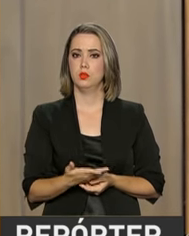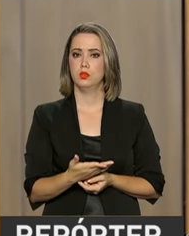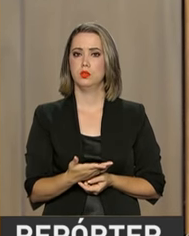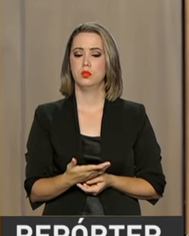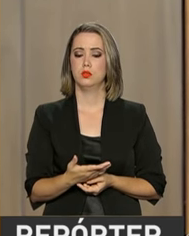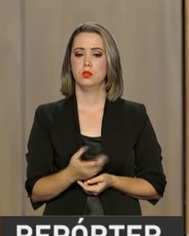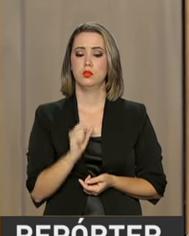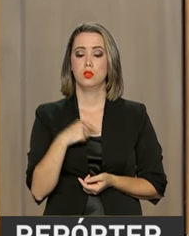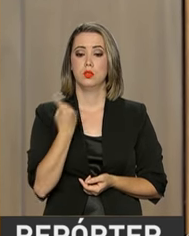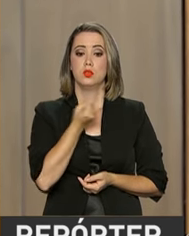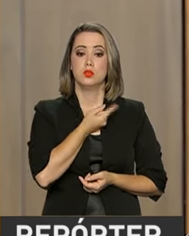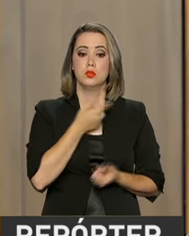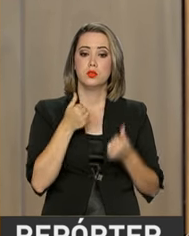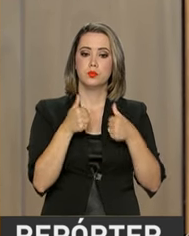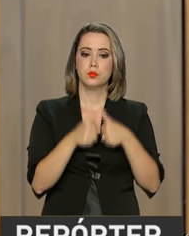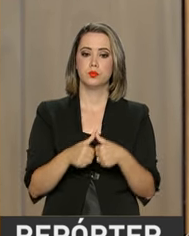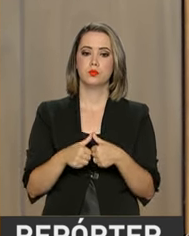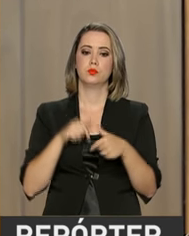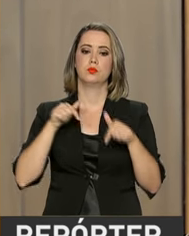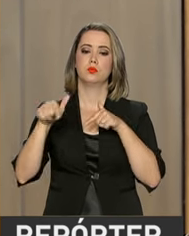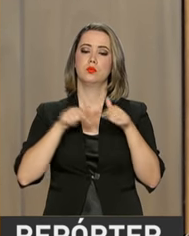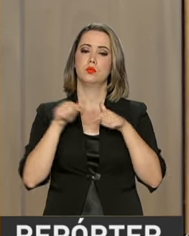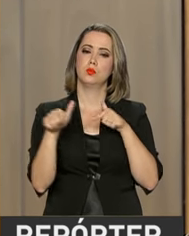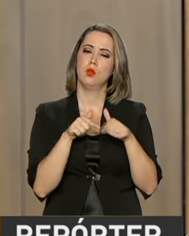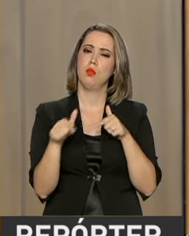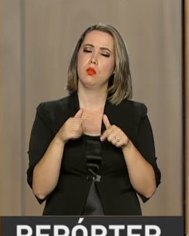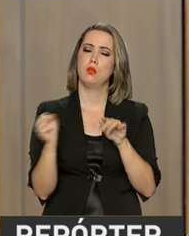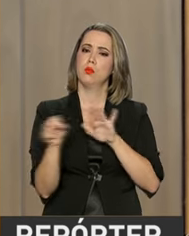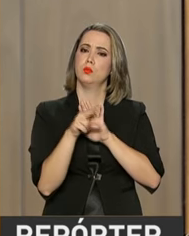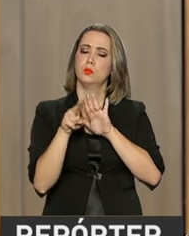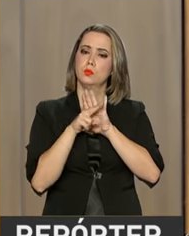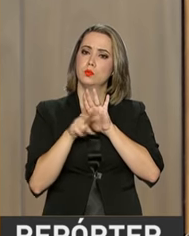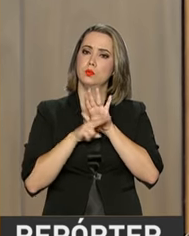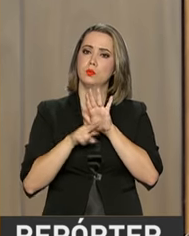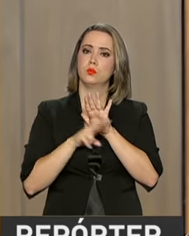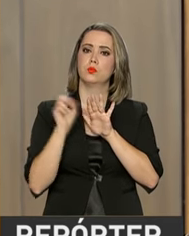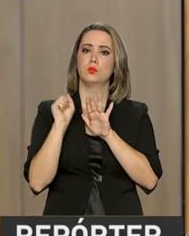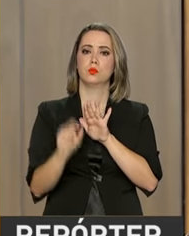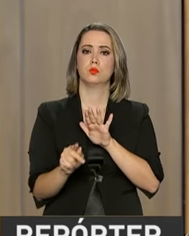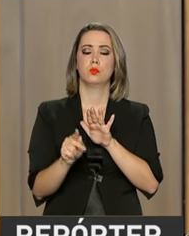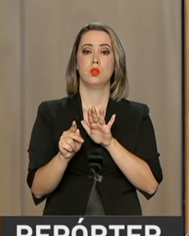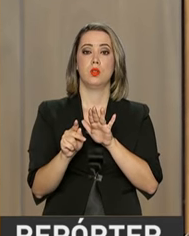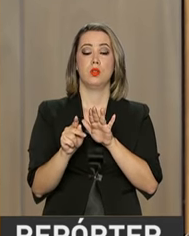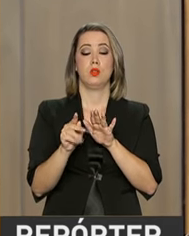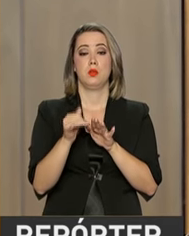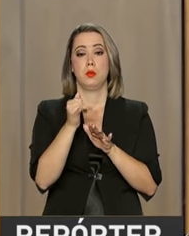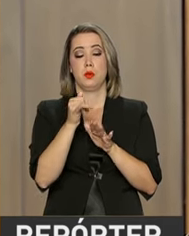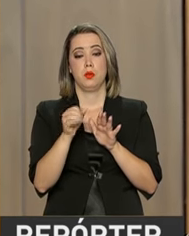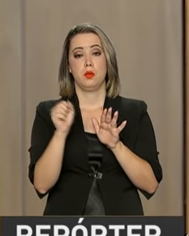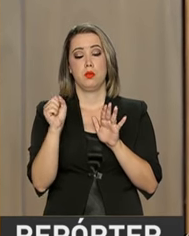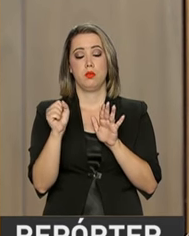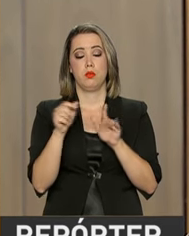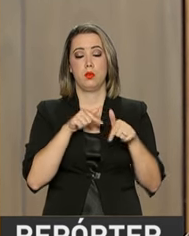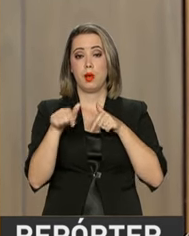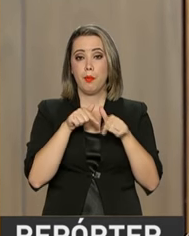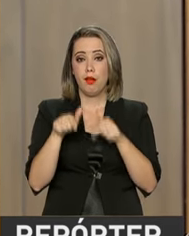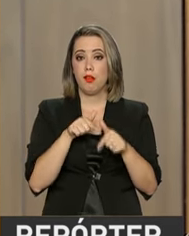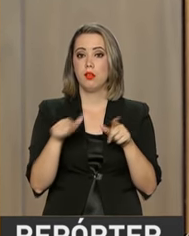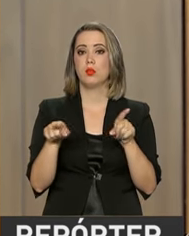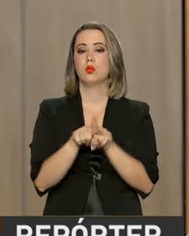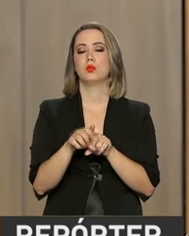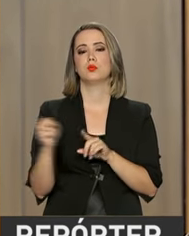que nós estamos fazendo uma modernização da legislação trabalhista estamos fazendo uma